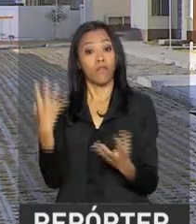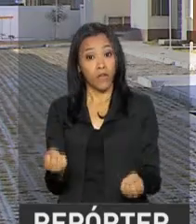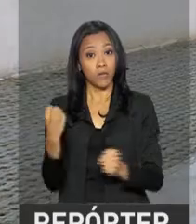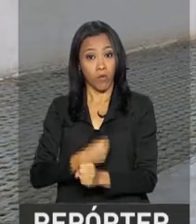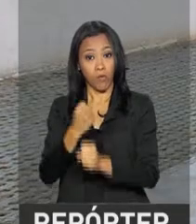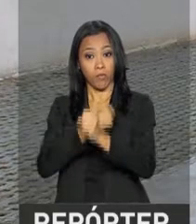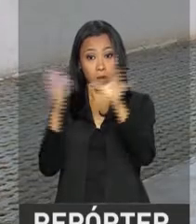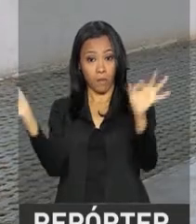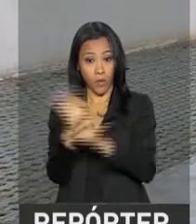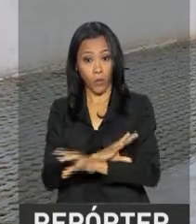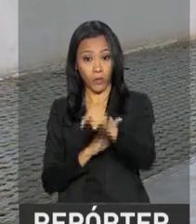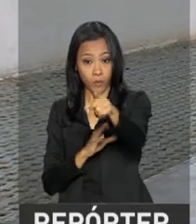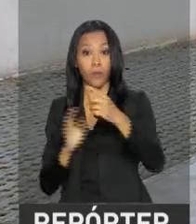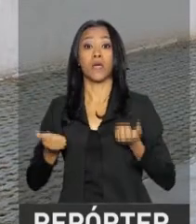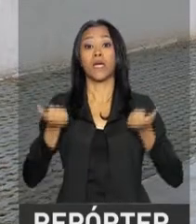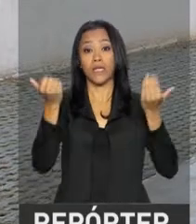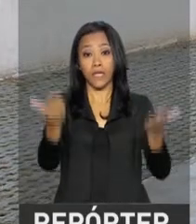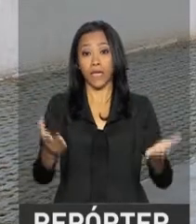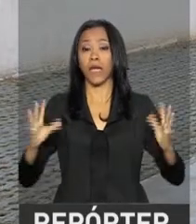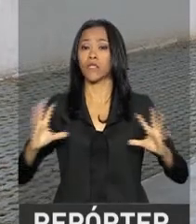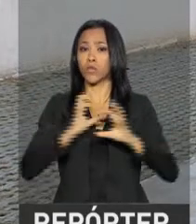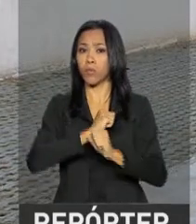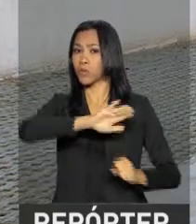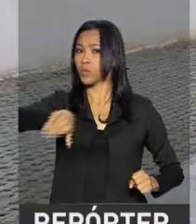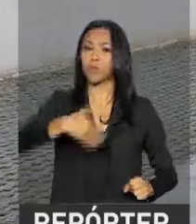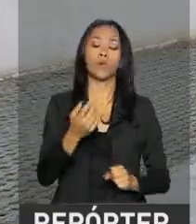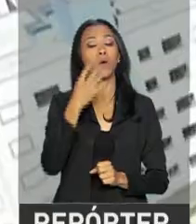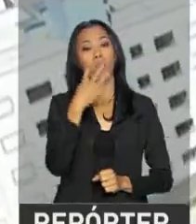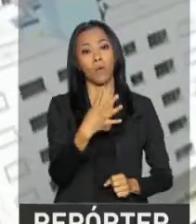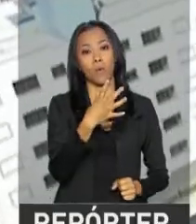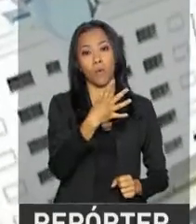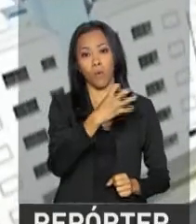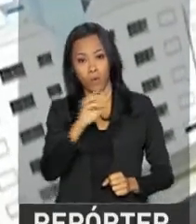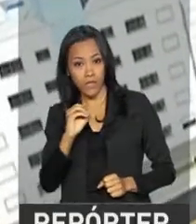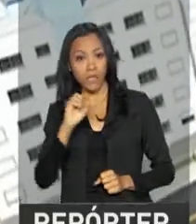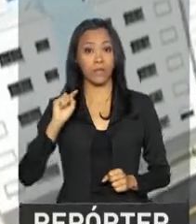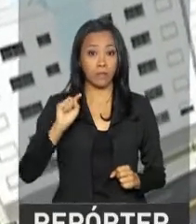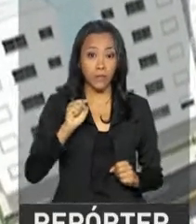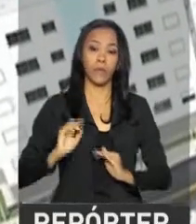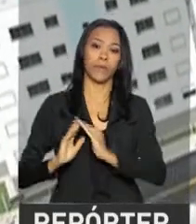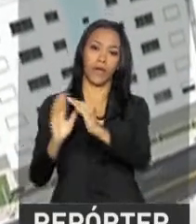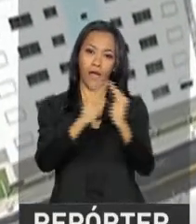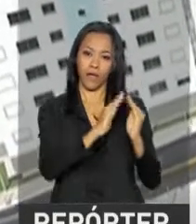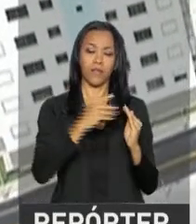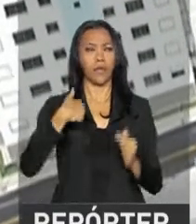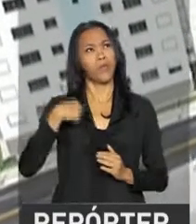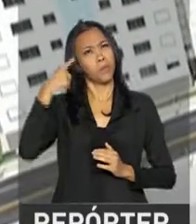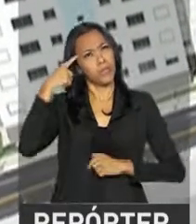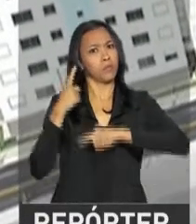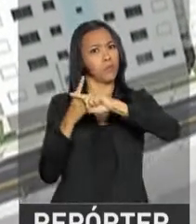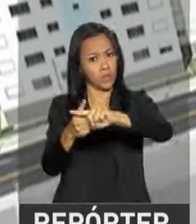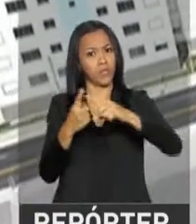final desse ano possamos entregar ao todo 400 mil moradias. Não é? Eu estou otimista,